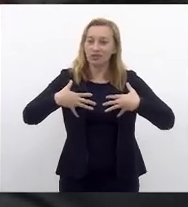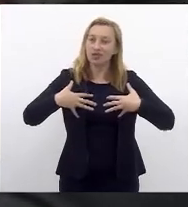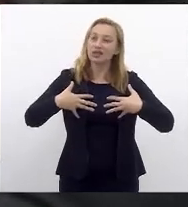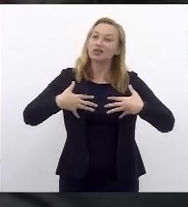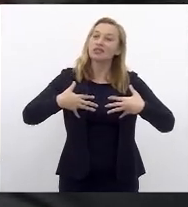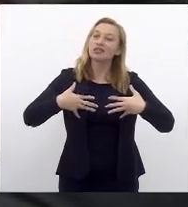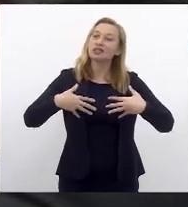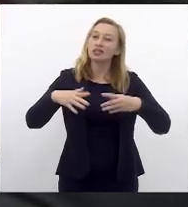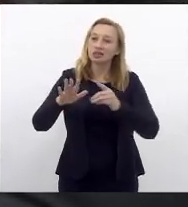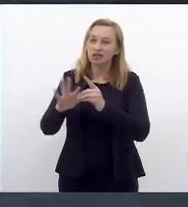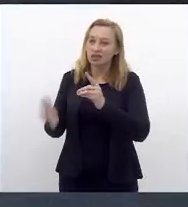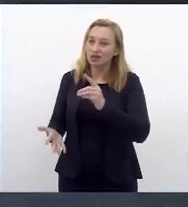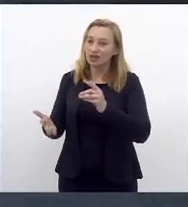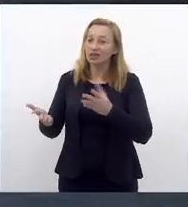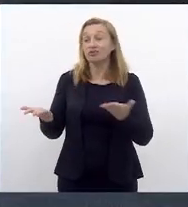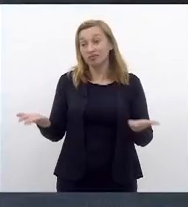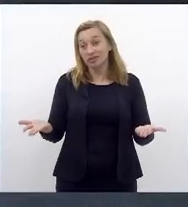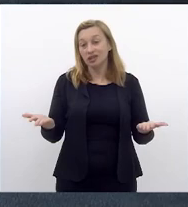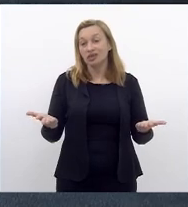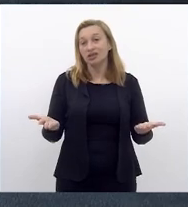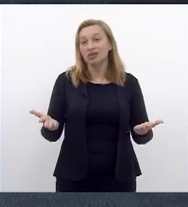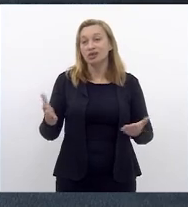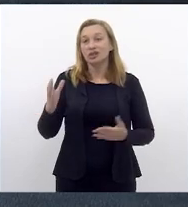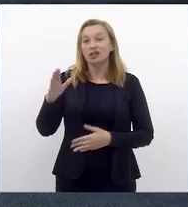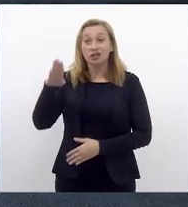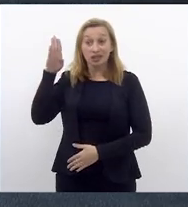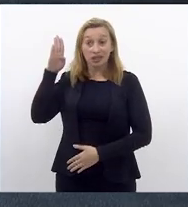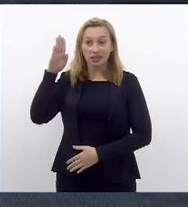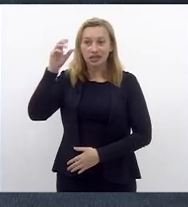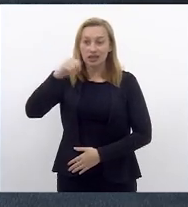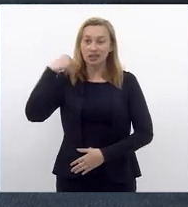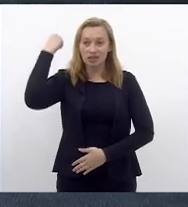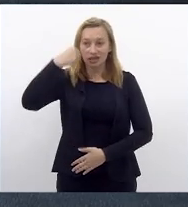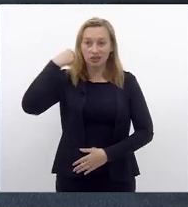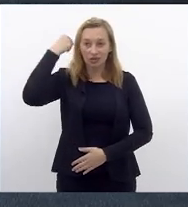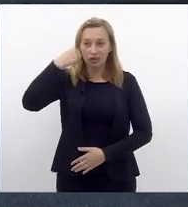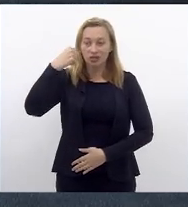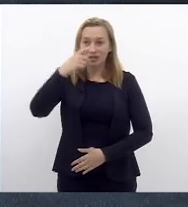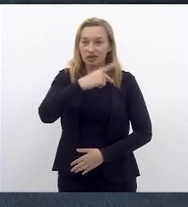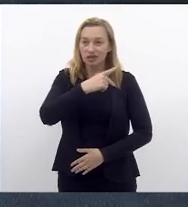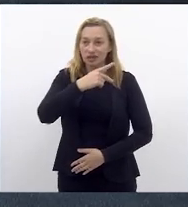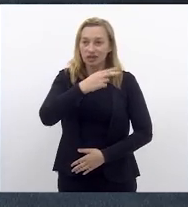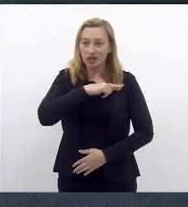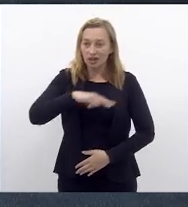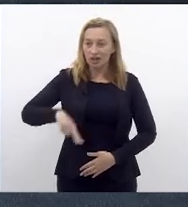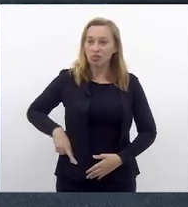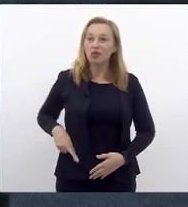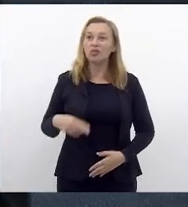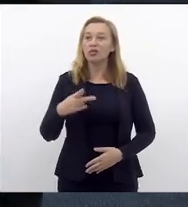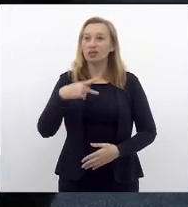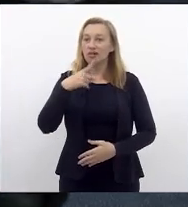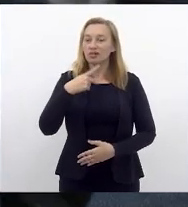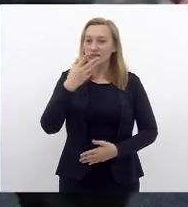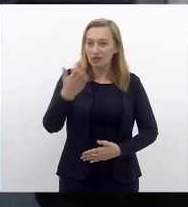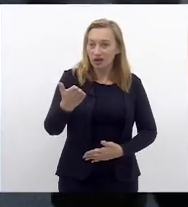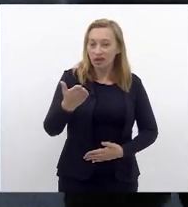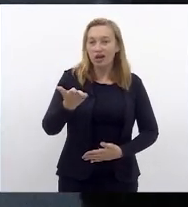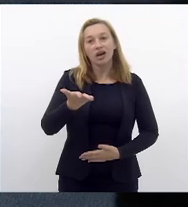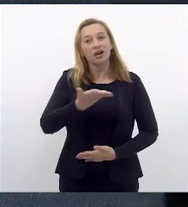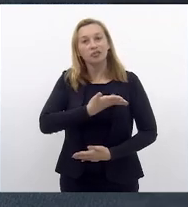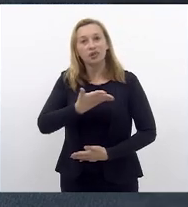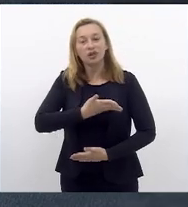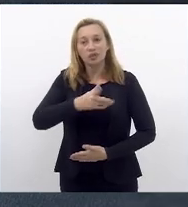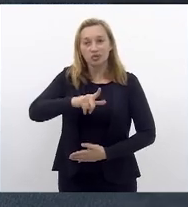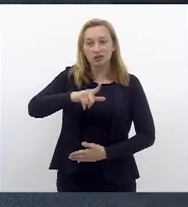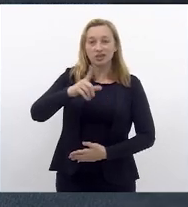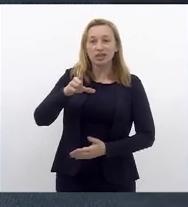o lançamento dele oficial como candidato a senador da República. Tenho dito. Com a palavra, o meu querido e